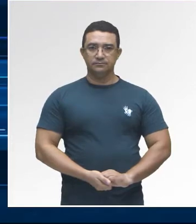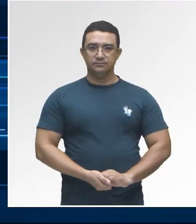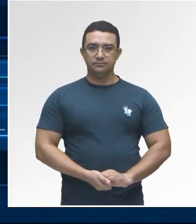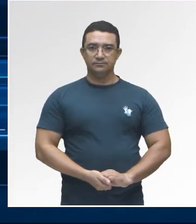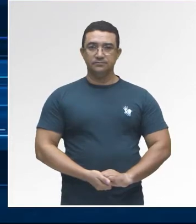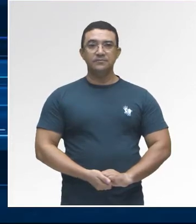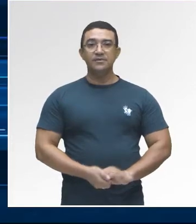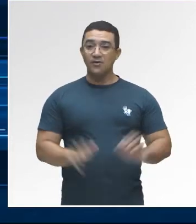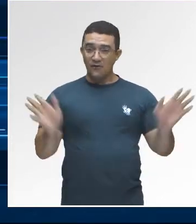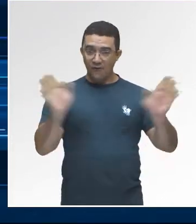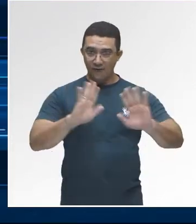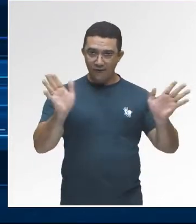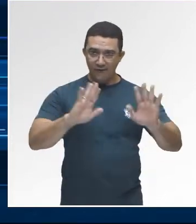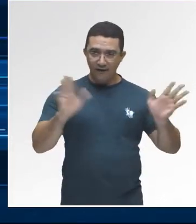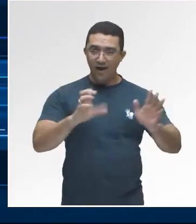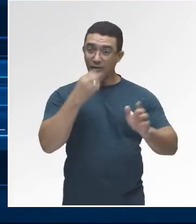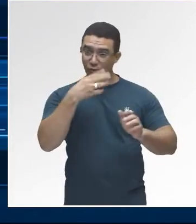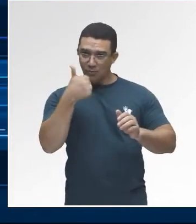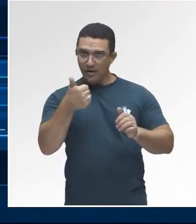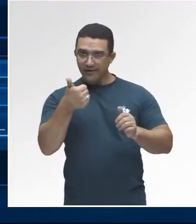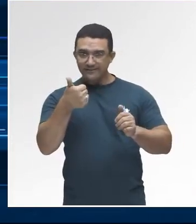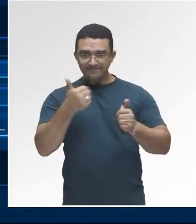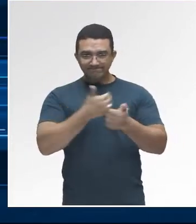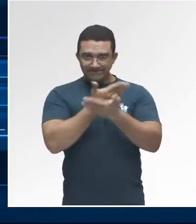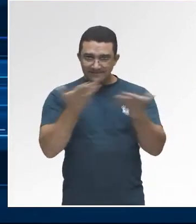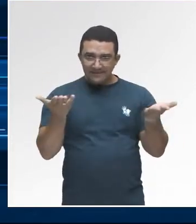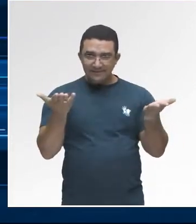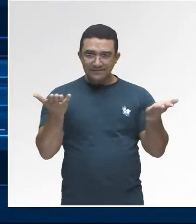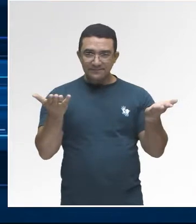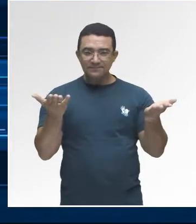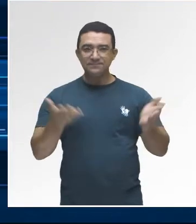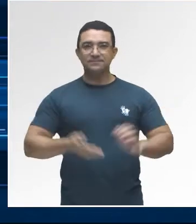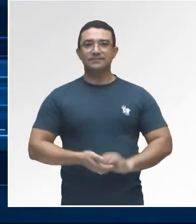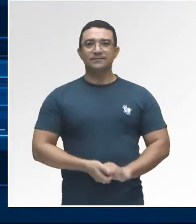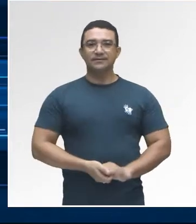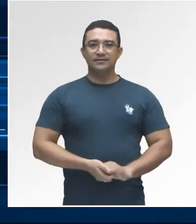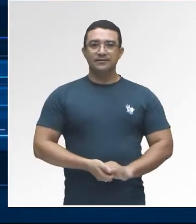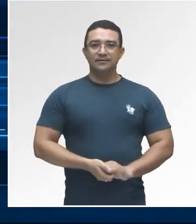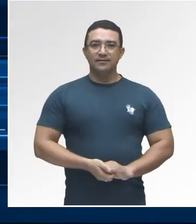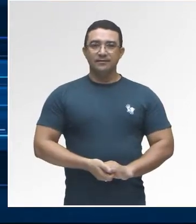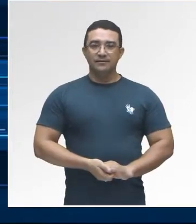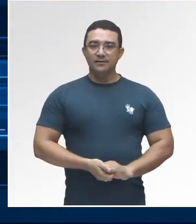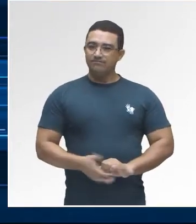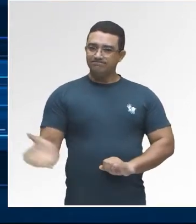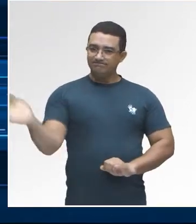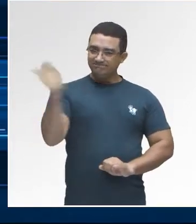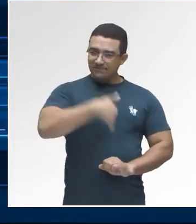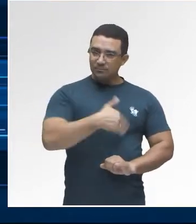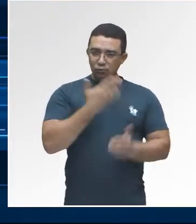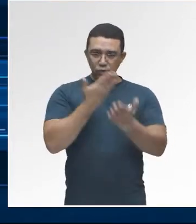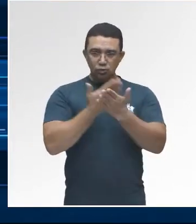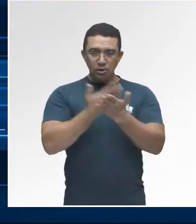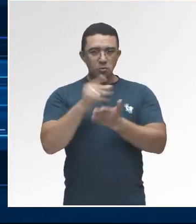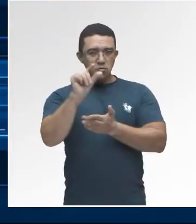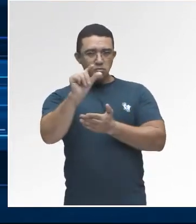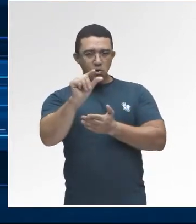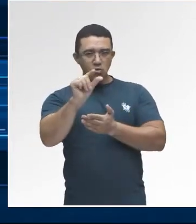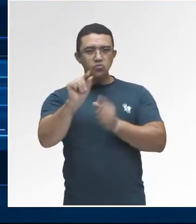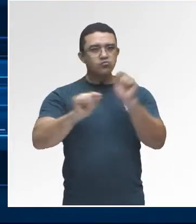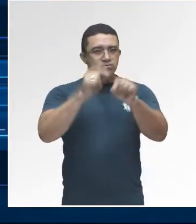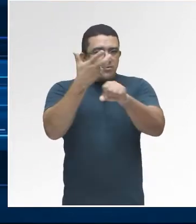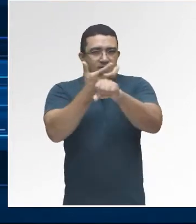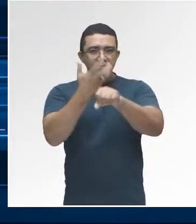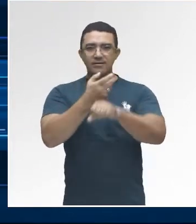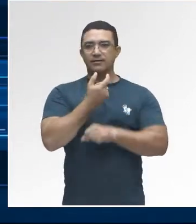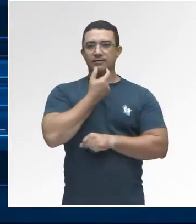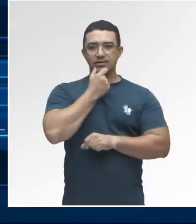Hello everybody, how are you today? Como estão todos hoje? E aí, ready? Vamos estudar um pouquinho sobre English. Bem,